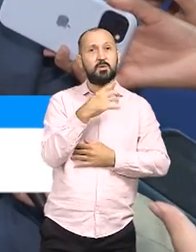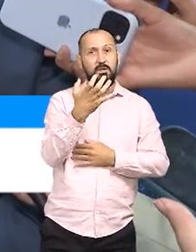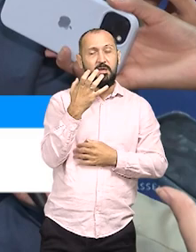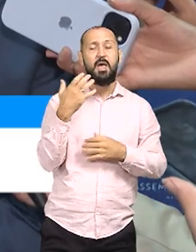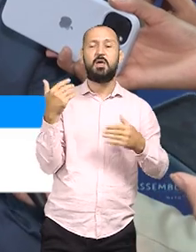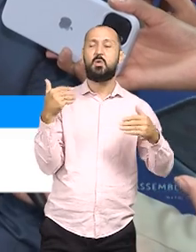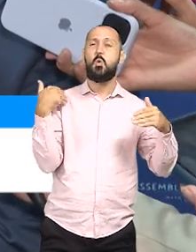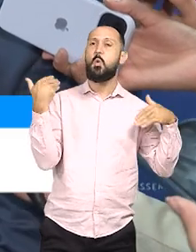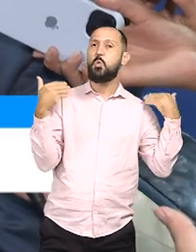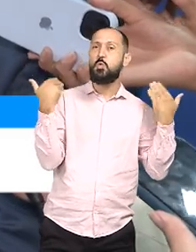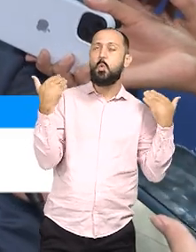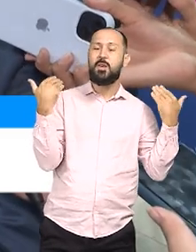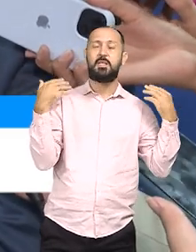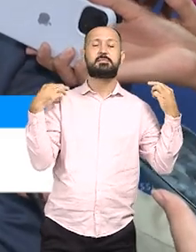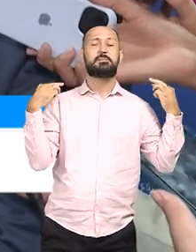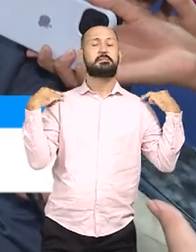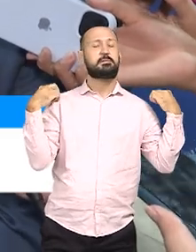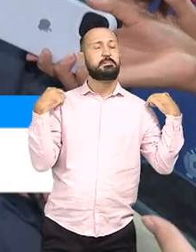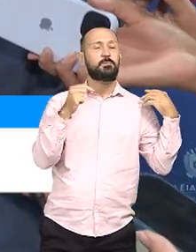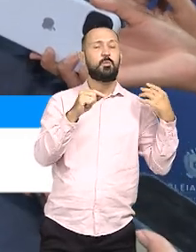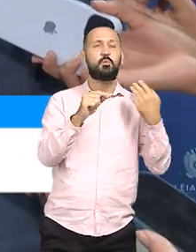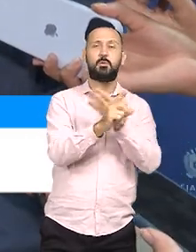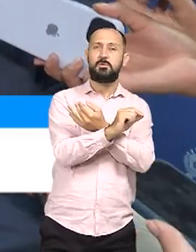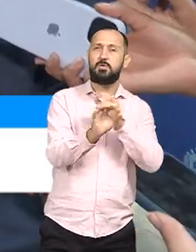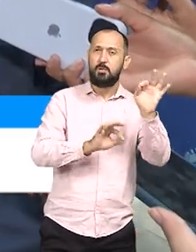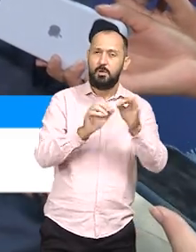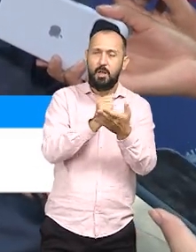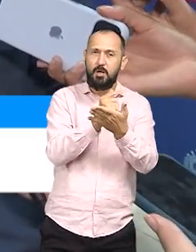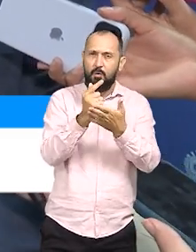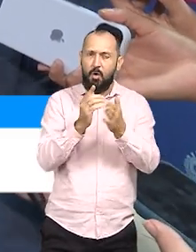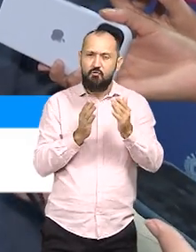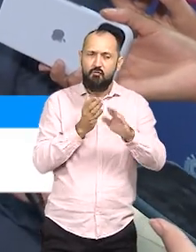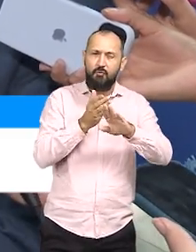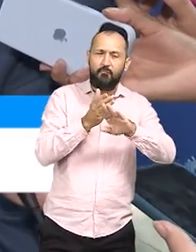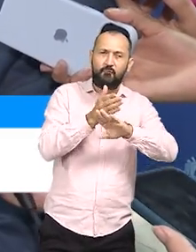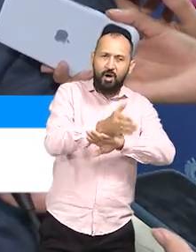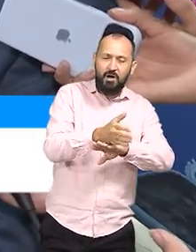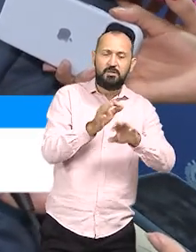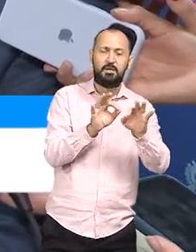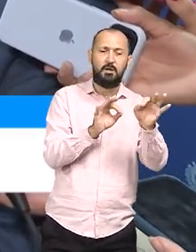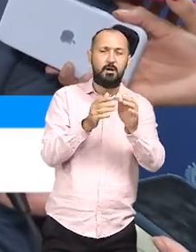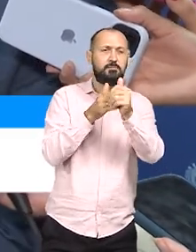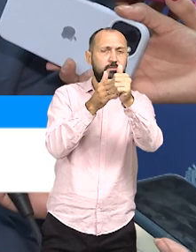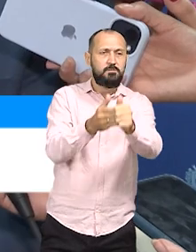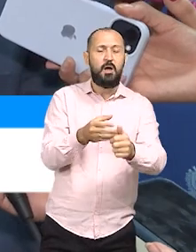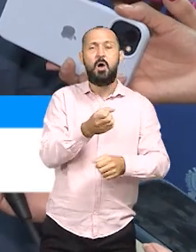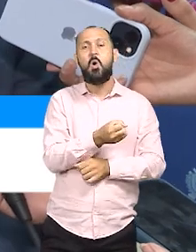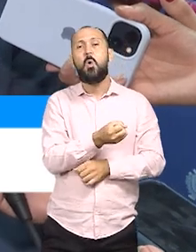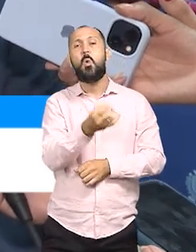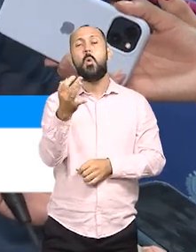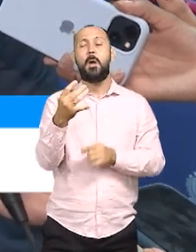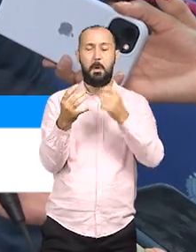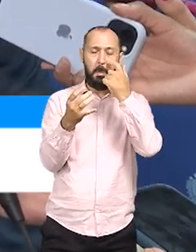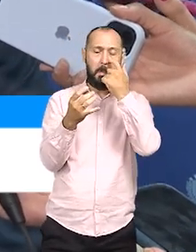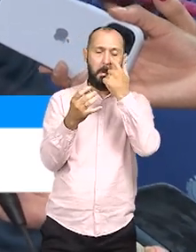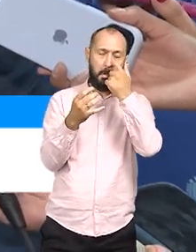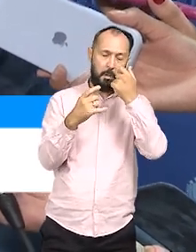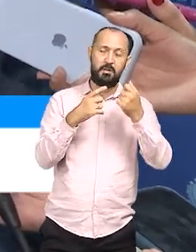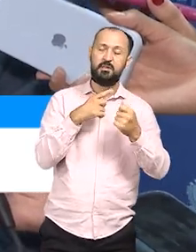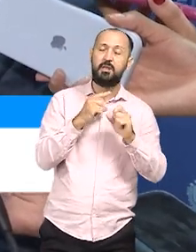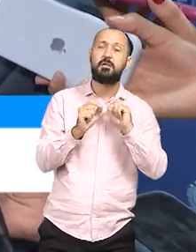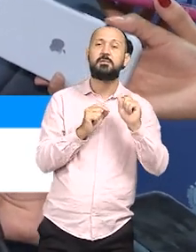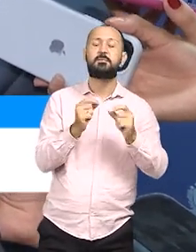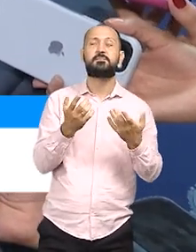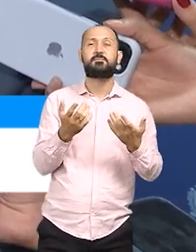a gente quer que o turismo no Pantanal seja organizado que as visitas sejam direcionadas que a quantidade de pessoas que ten